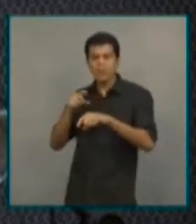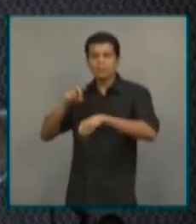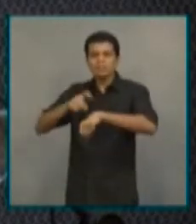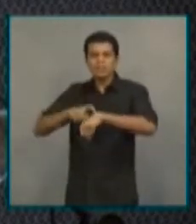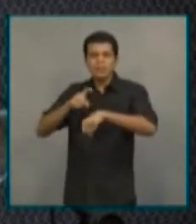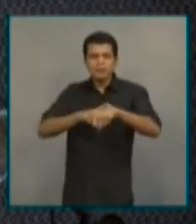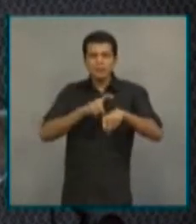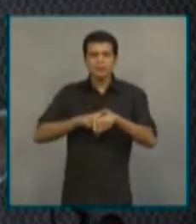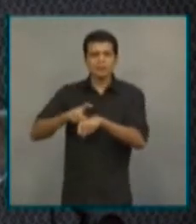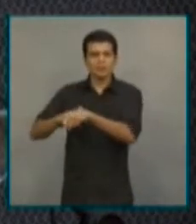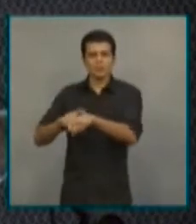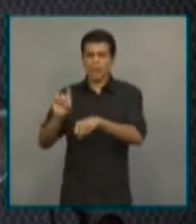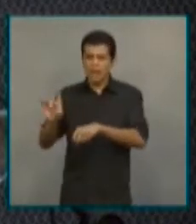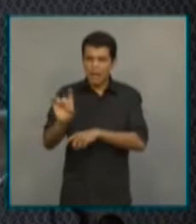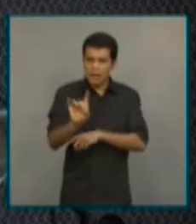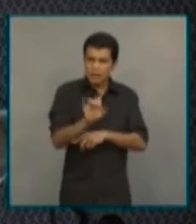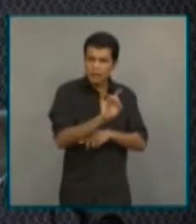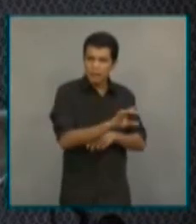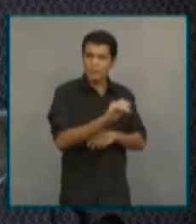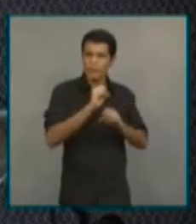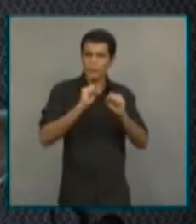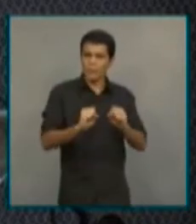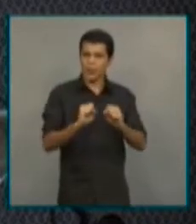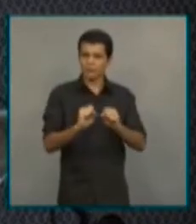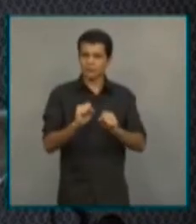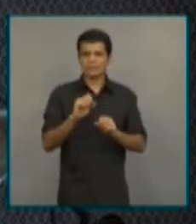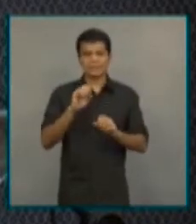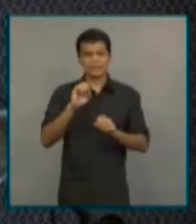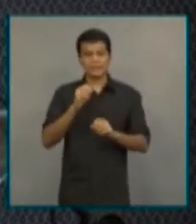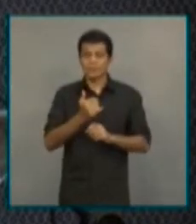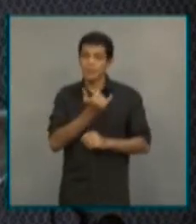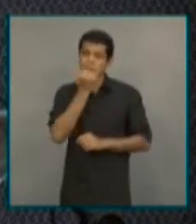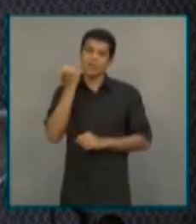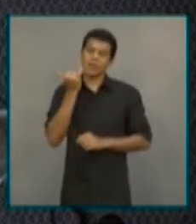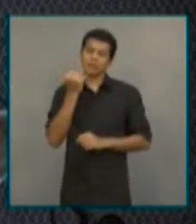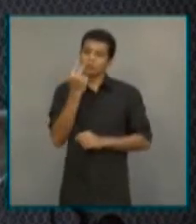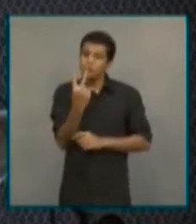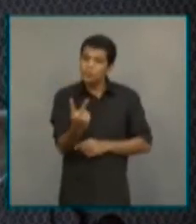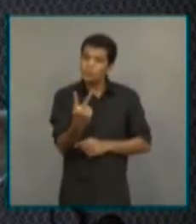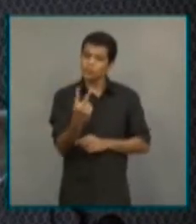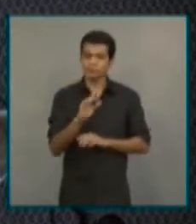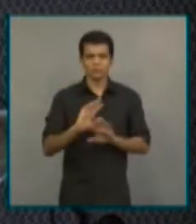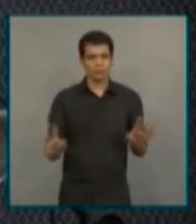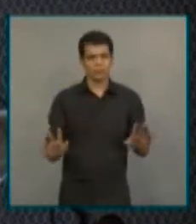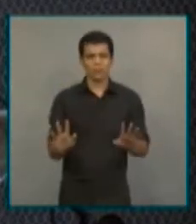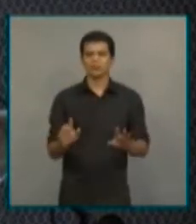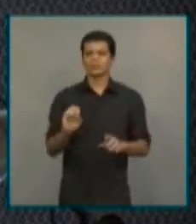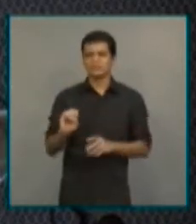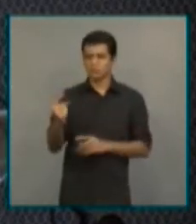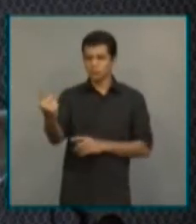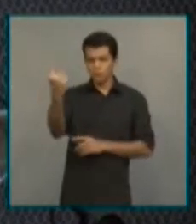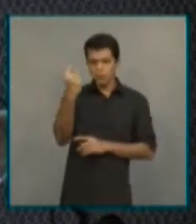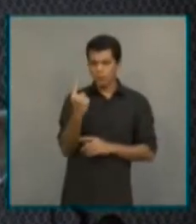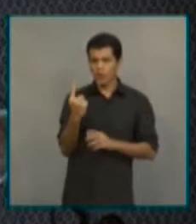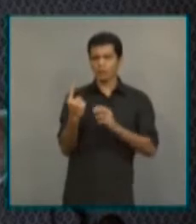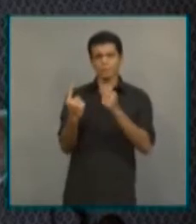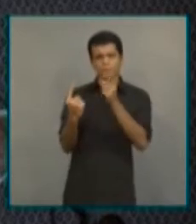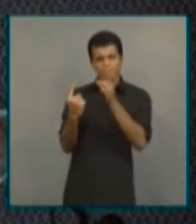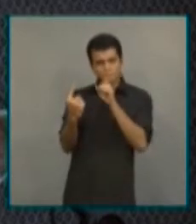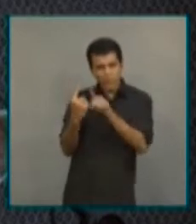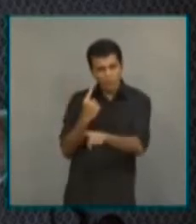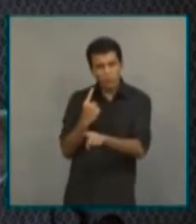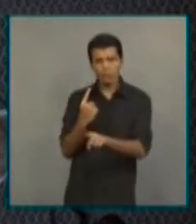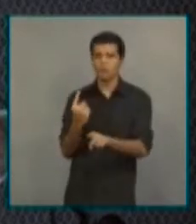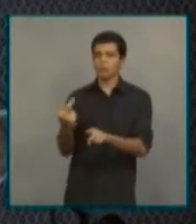cada candidato só poderá ser escolhido 2 vezes para responder as perguntas. Dentre os temas que